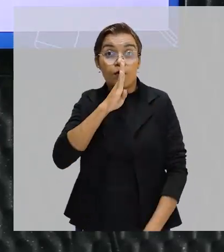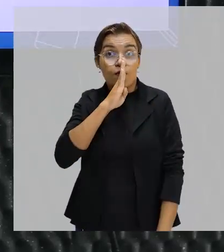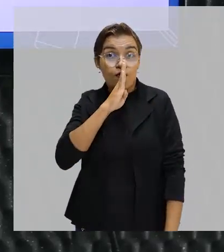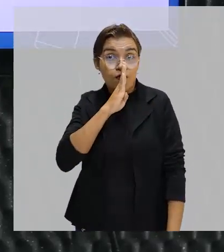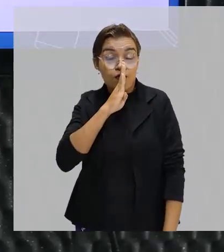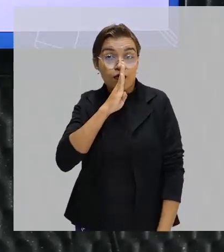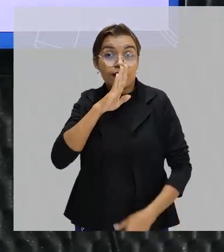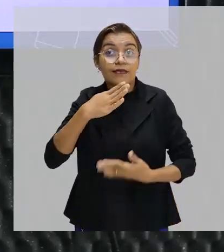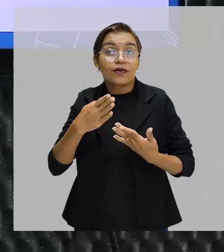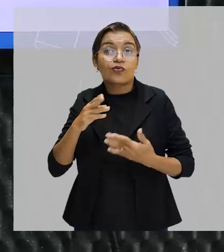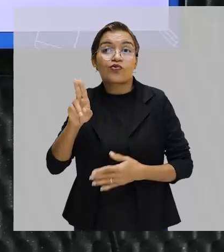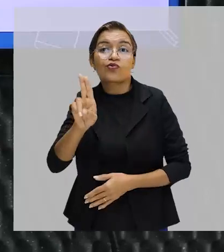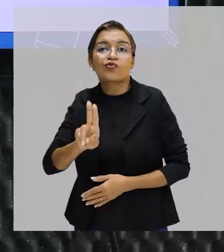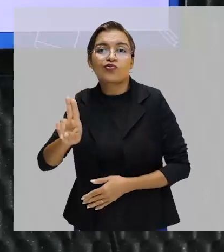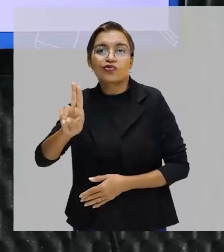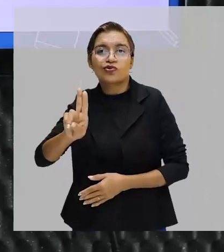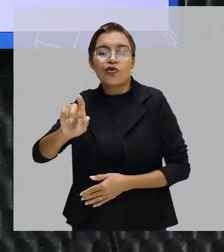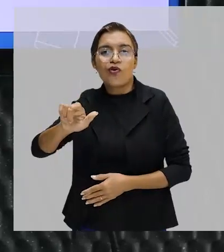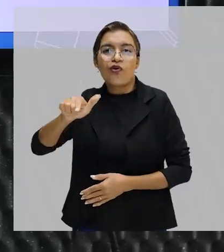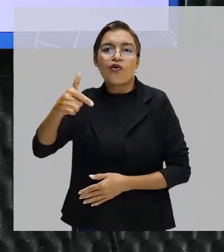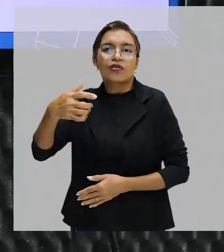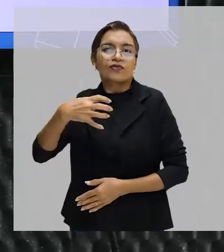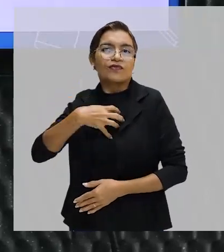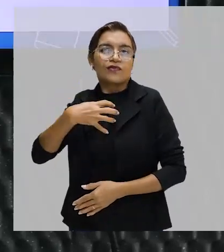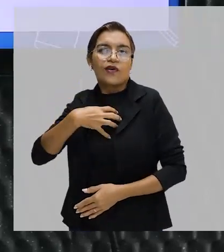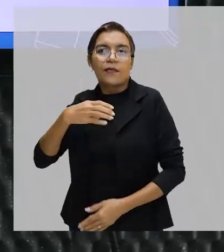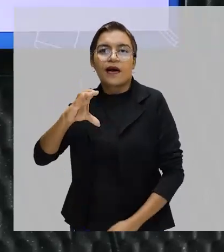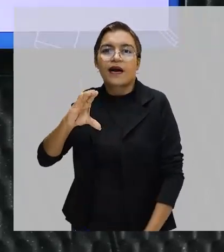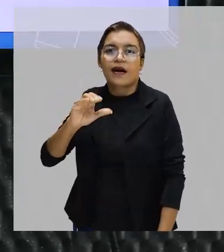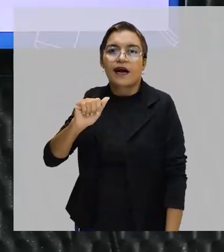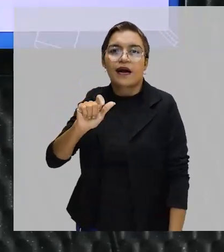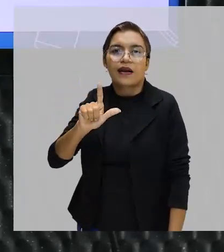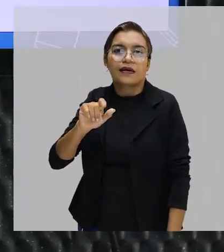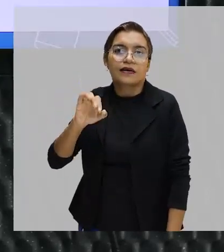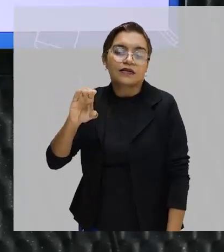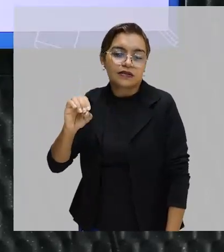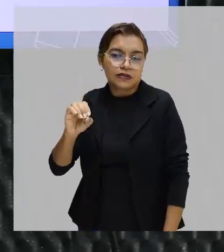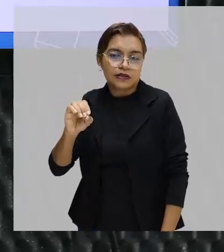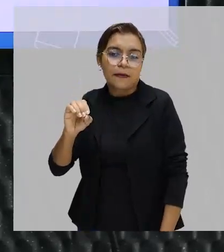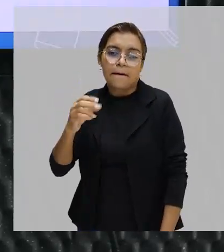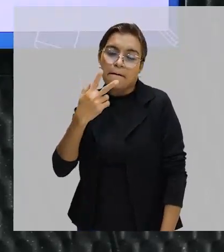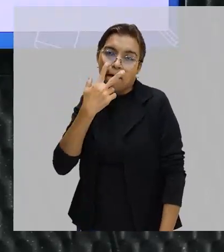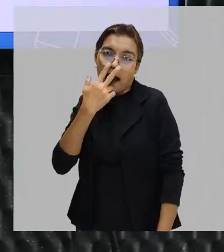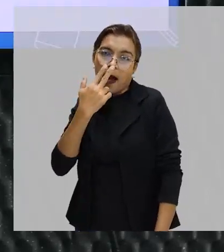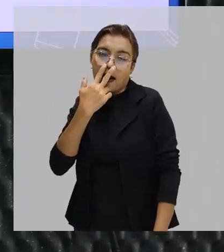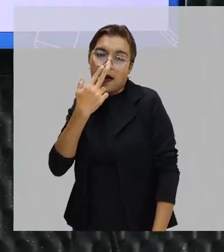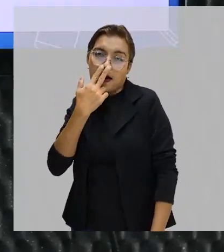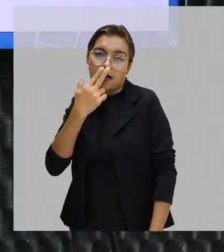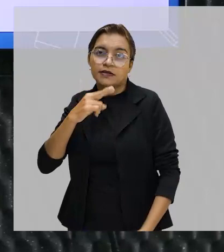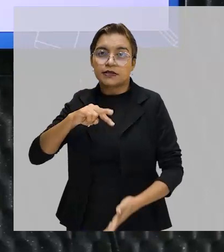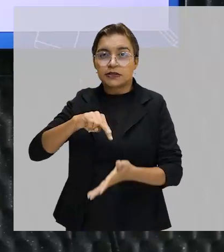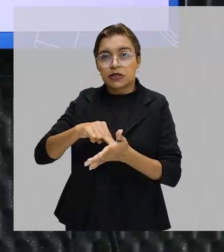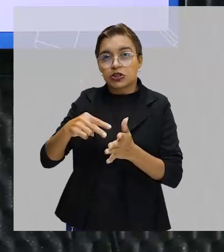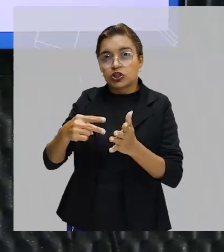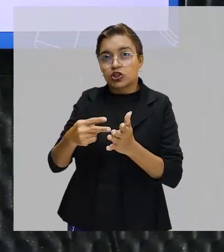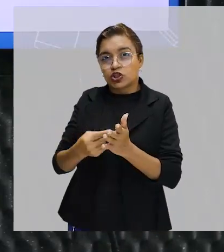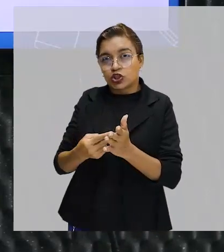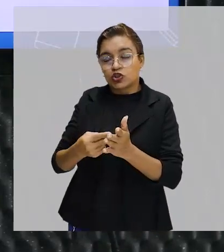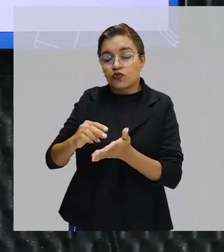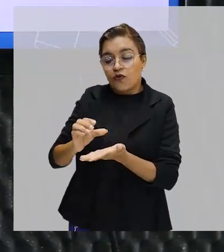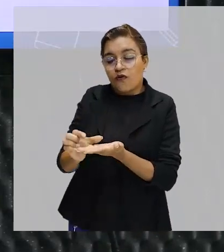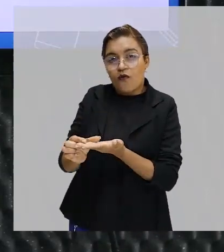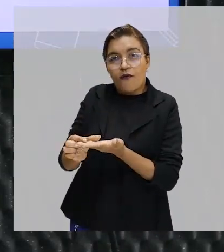podiam utilizar de forma mesmo bem expressa, bem nítida. E aí ele usou esse jogo de palavras porque